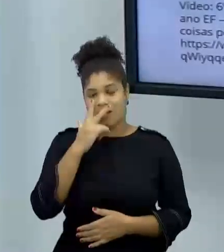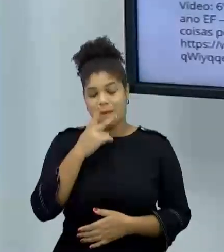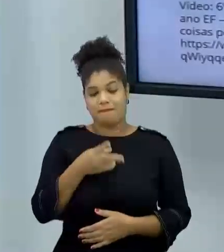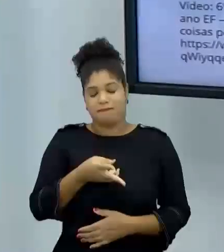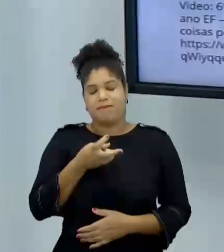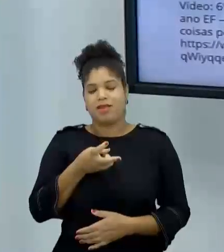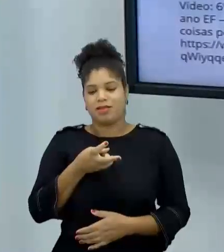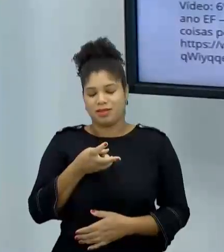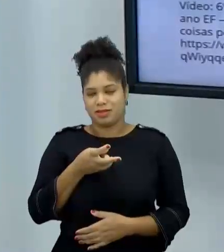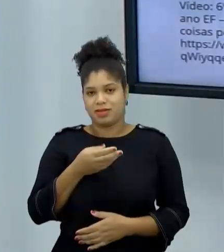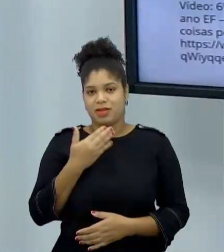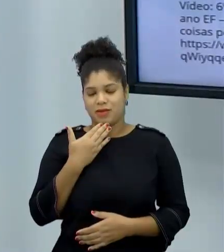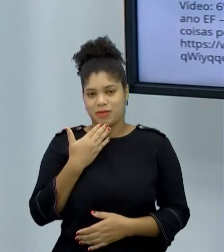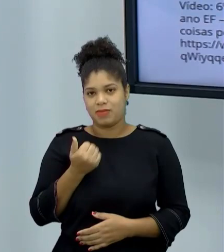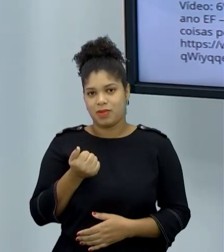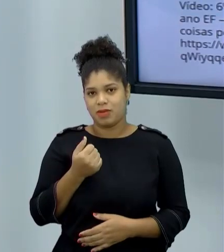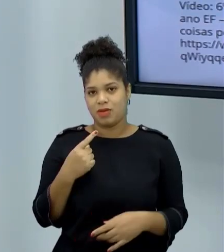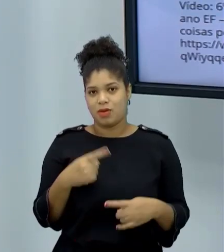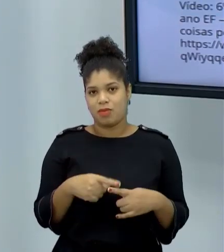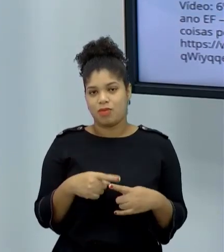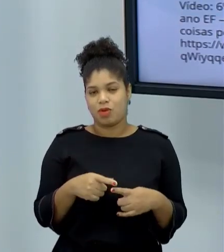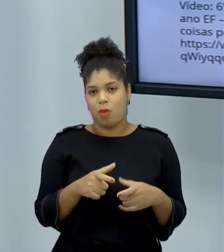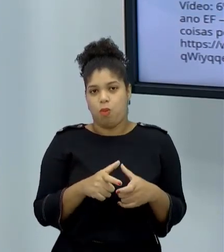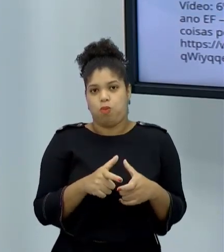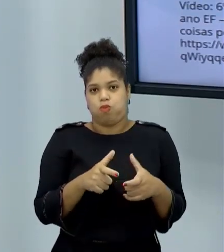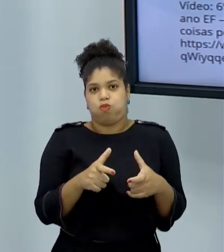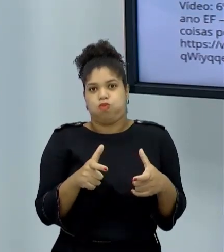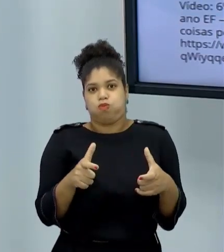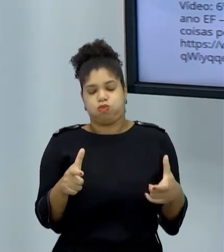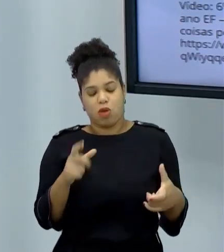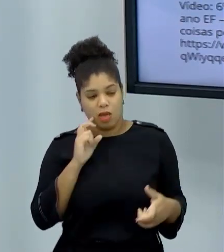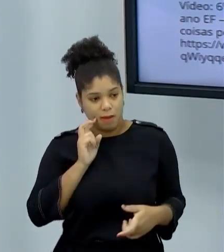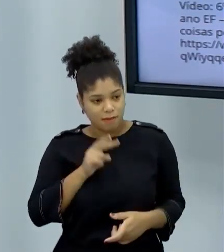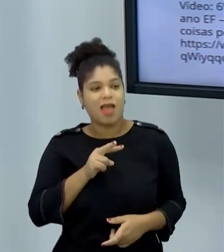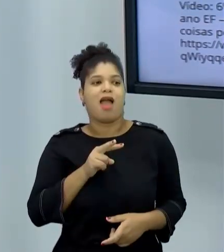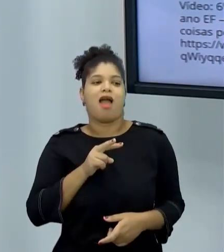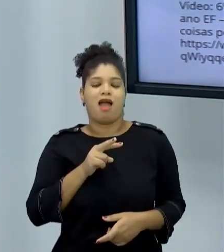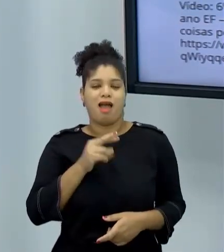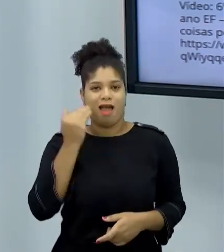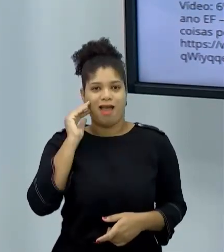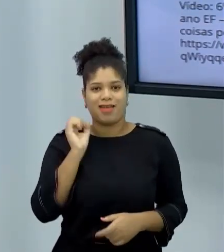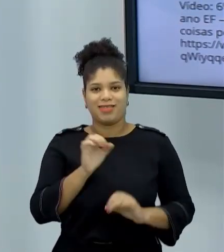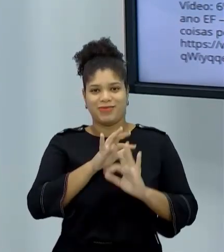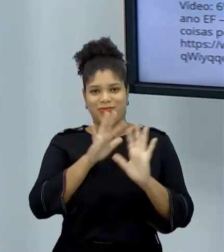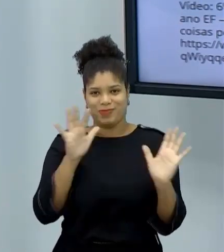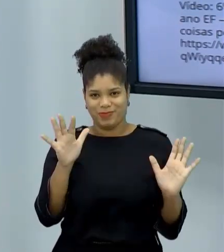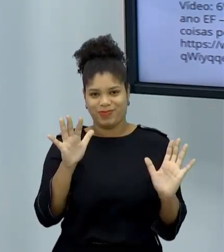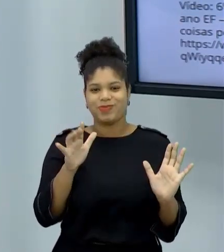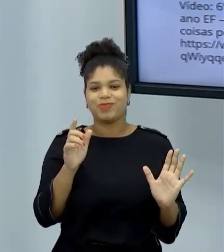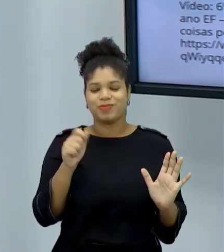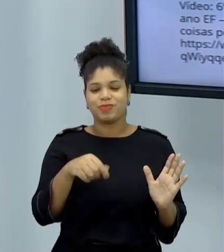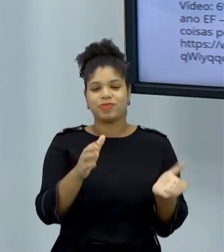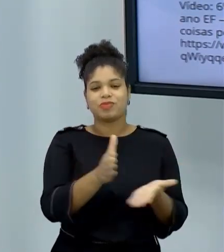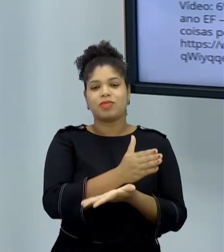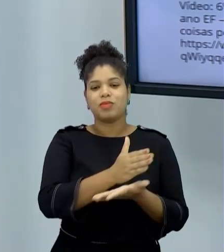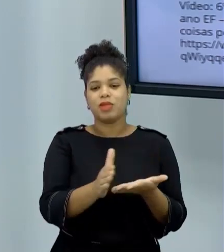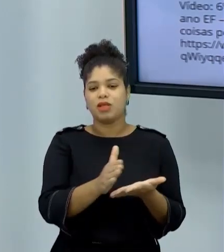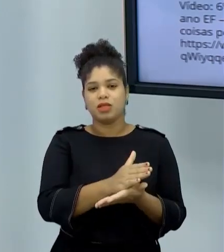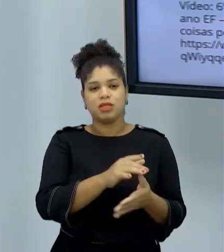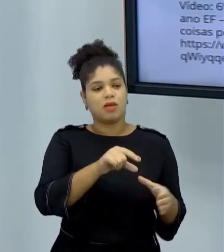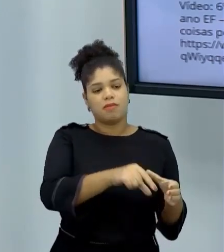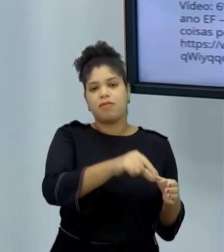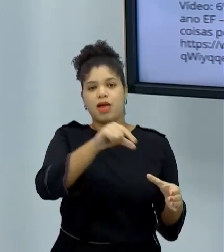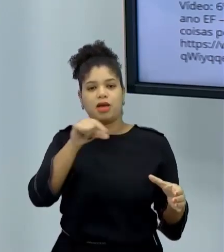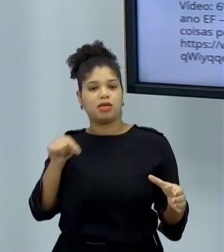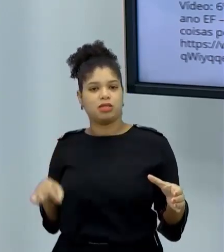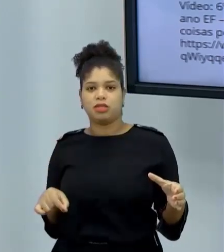maiores, são mais, digamos assim, visíveis e permitem que eu chegue ali e retire